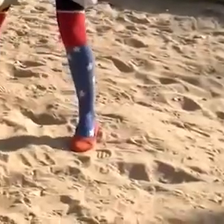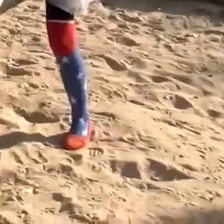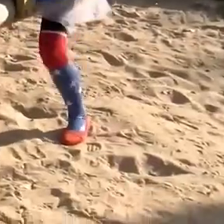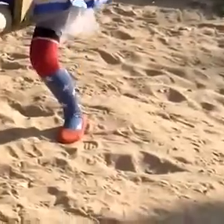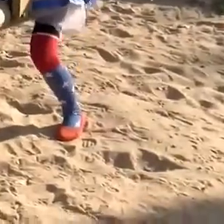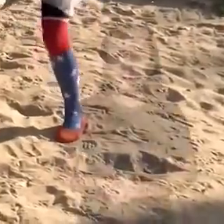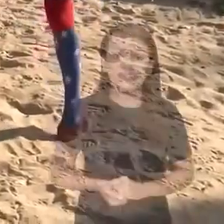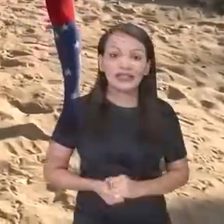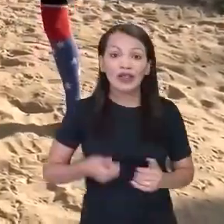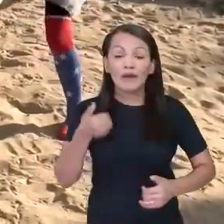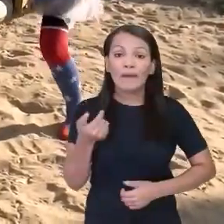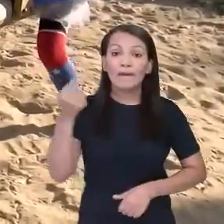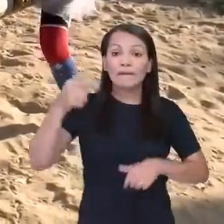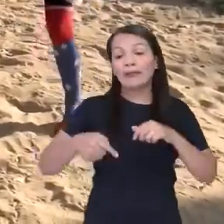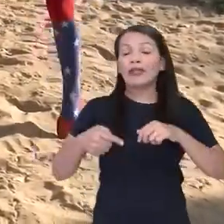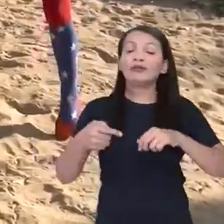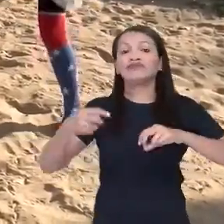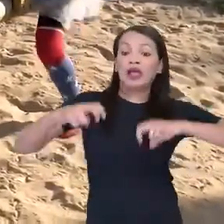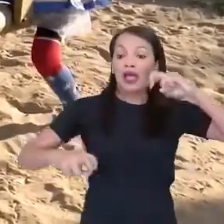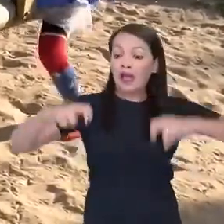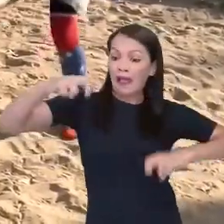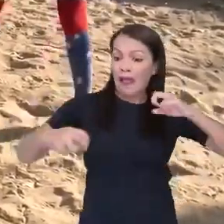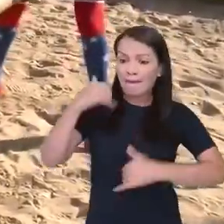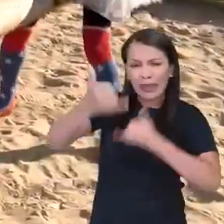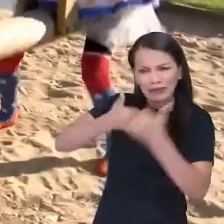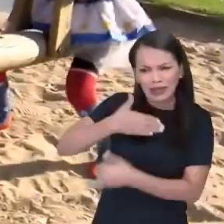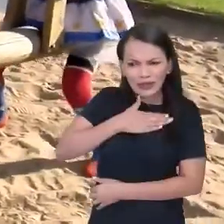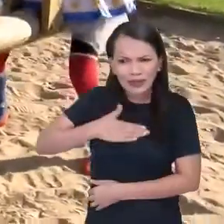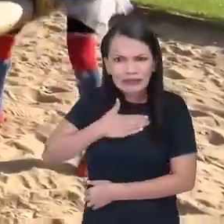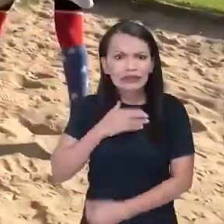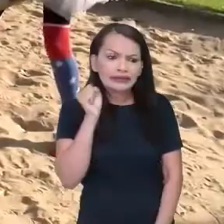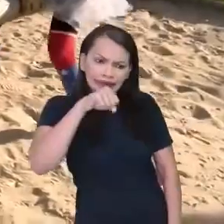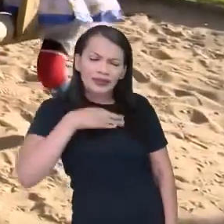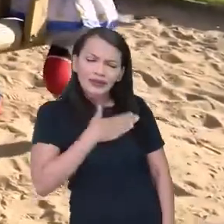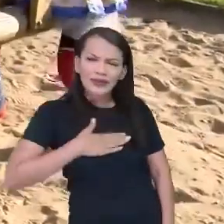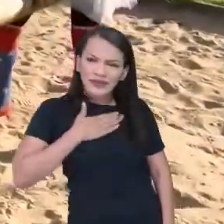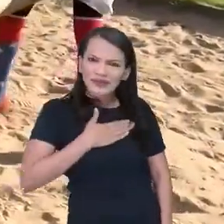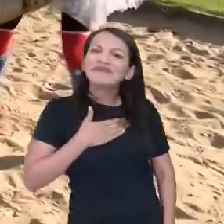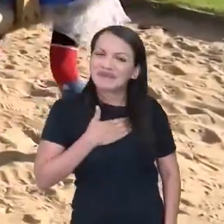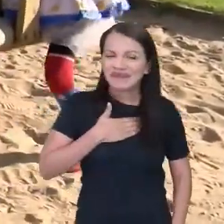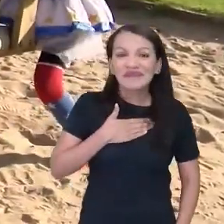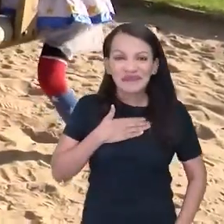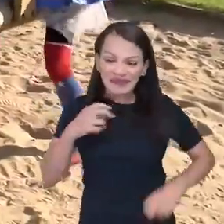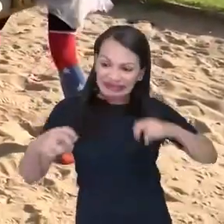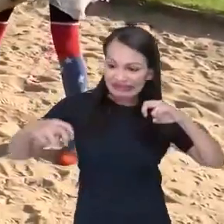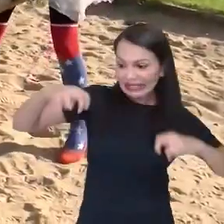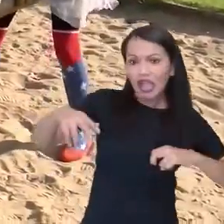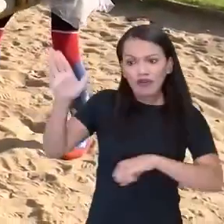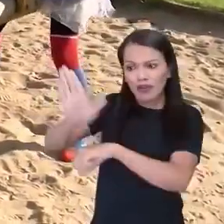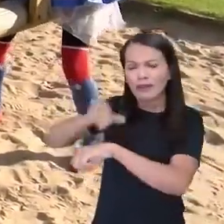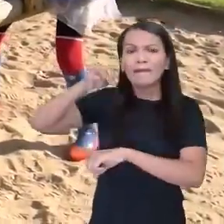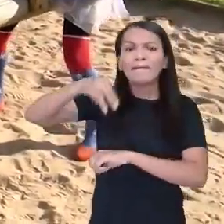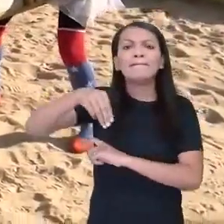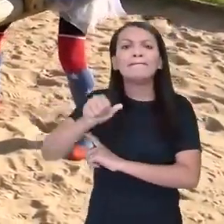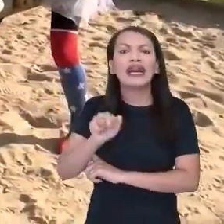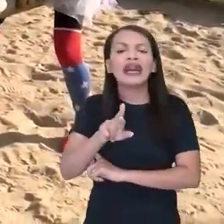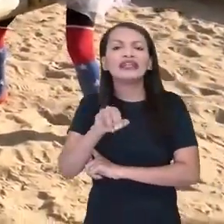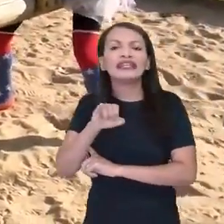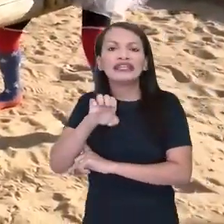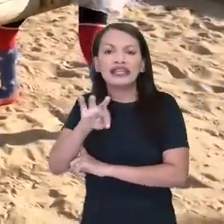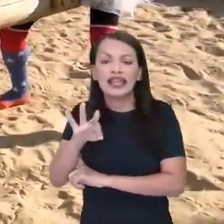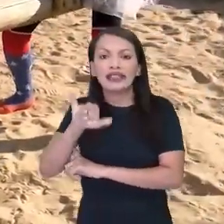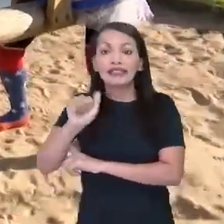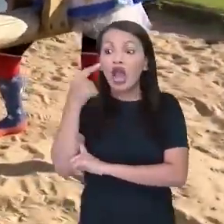essa brincadeira vai gostar né Vamos chamar Marieta